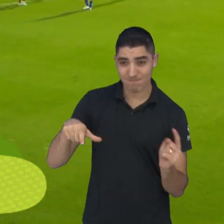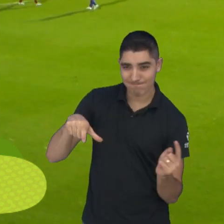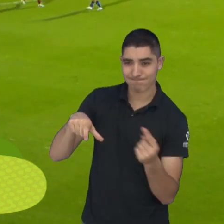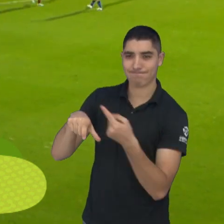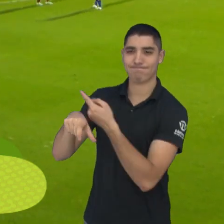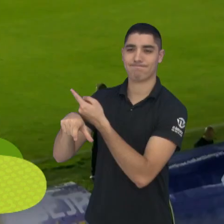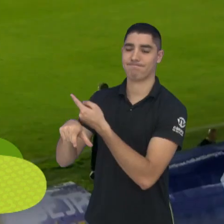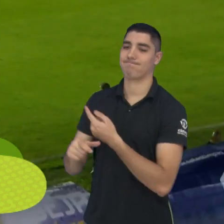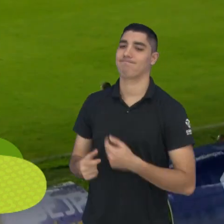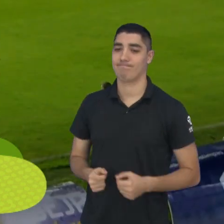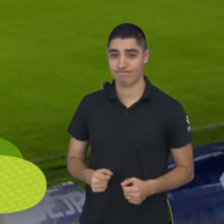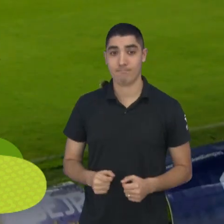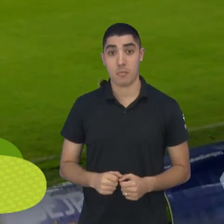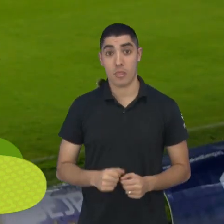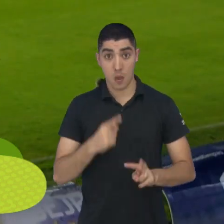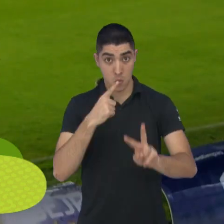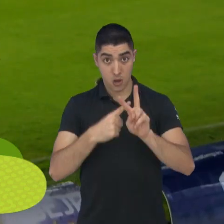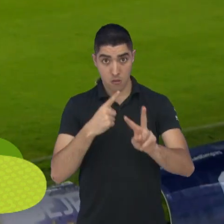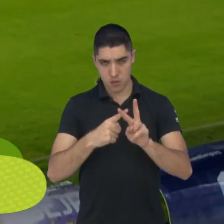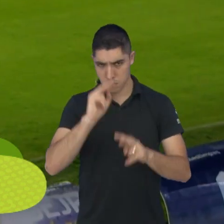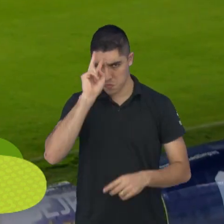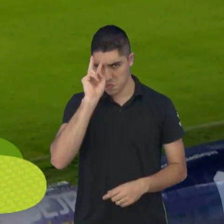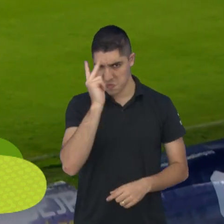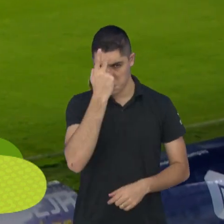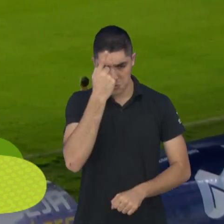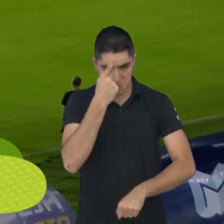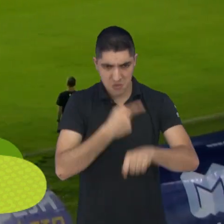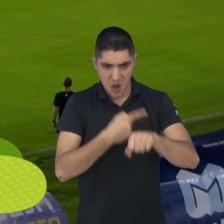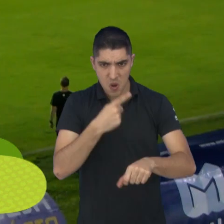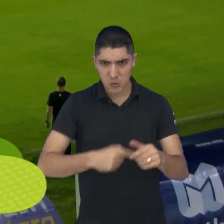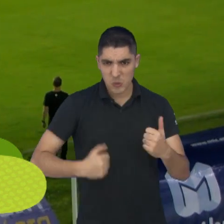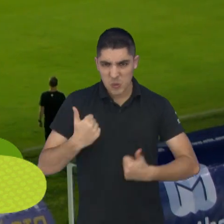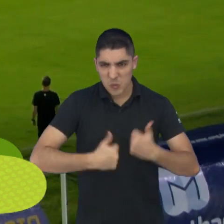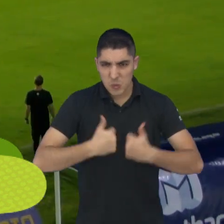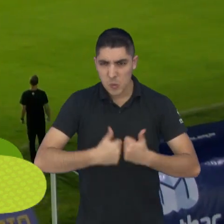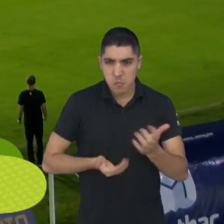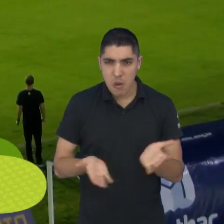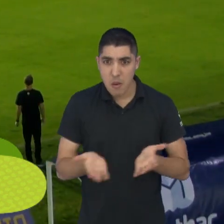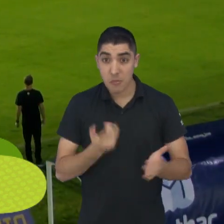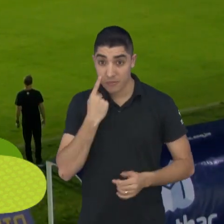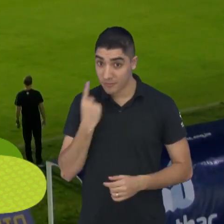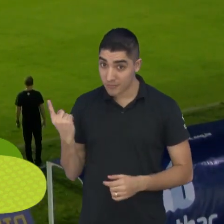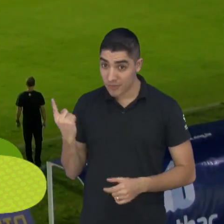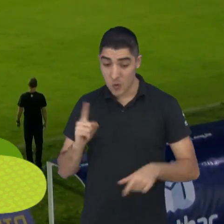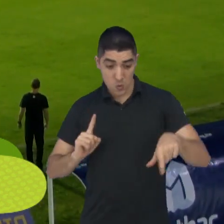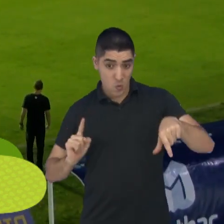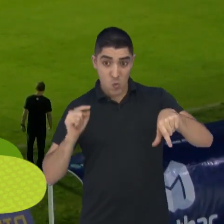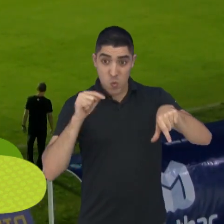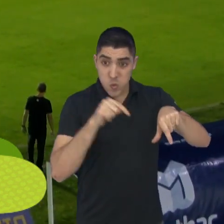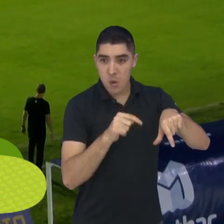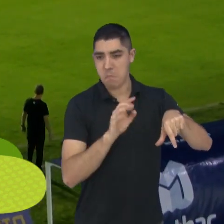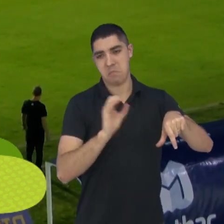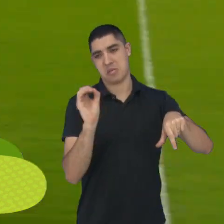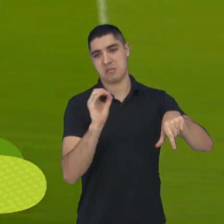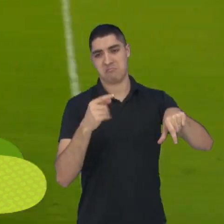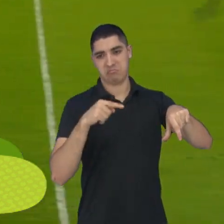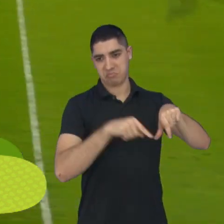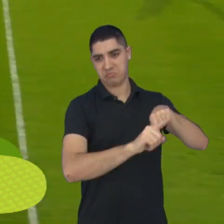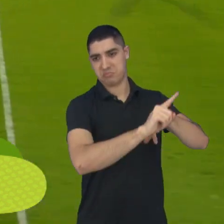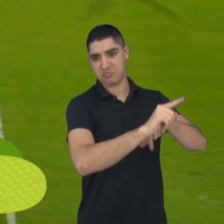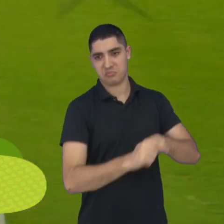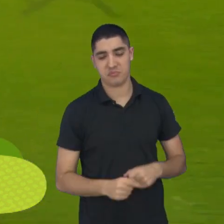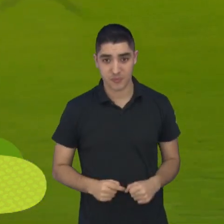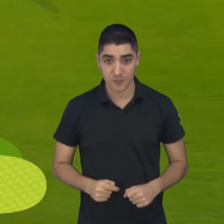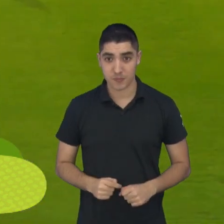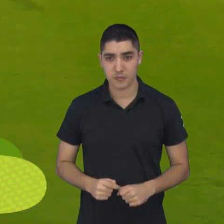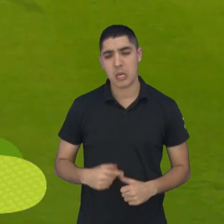fora. A resposta do Capivariano veio também em uma bola na área, mas ninguém aproveitou.